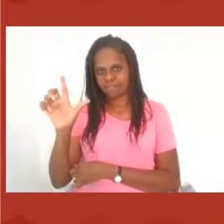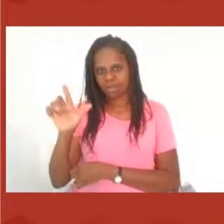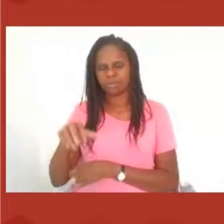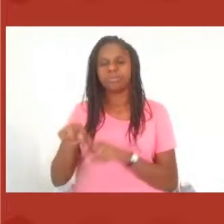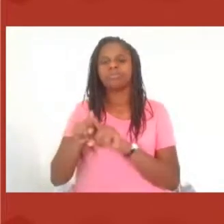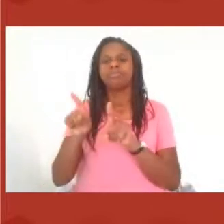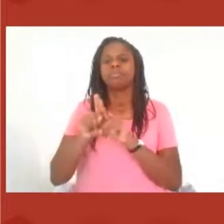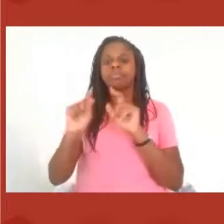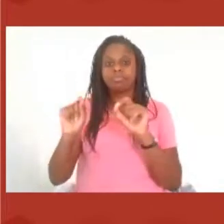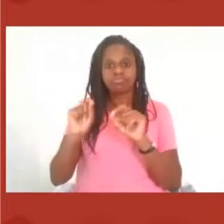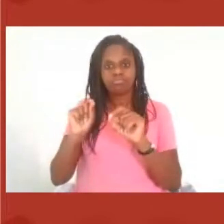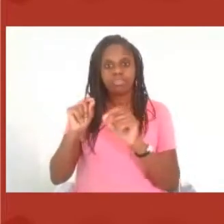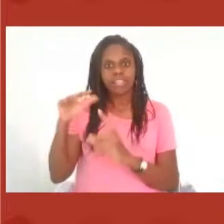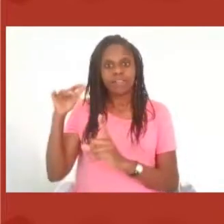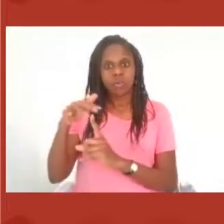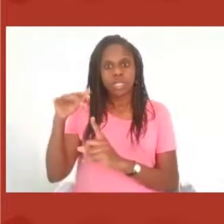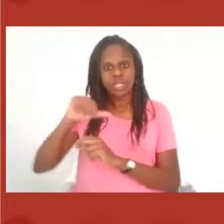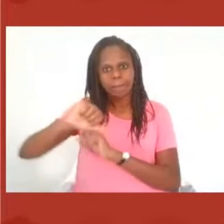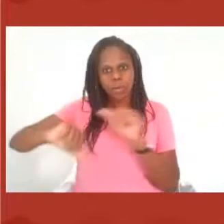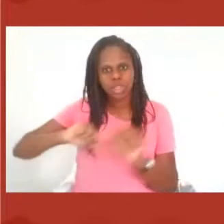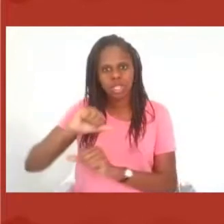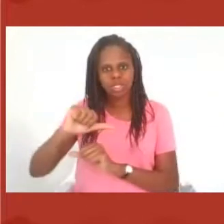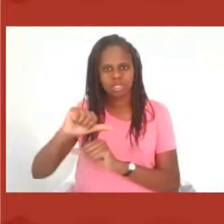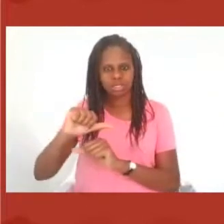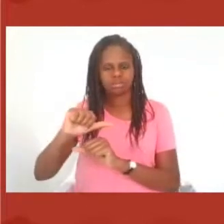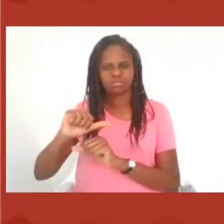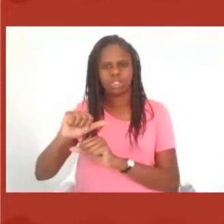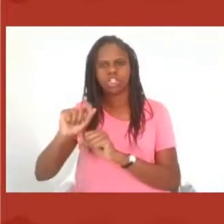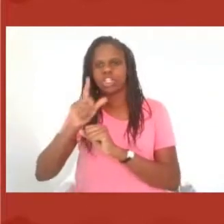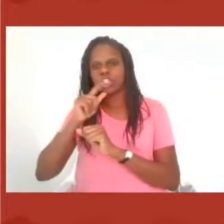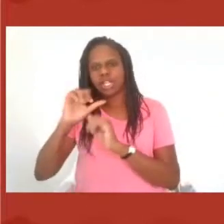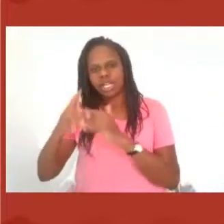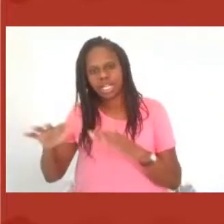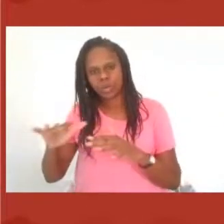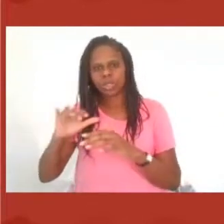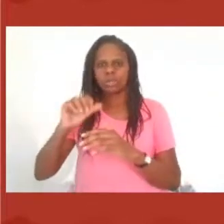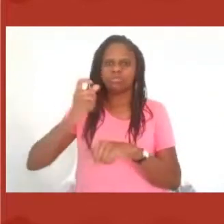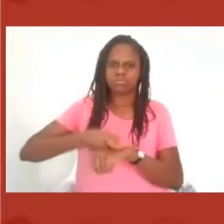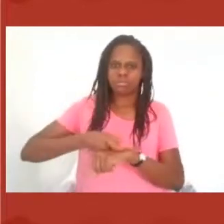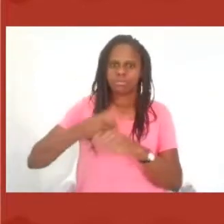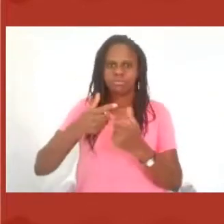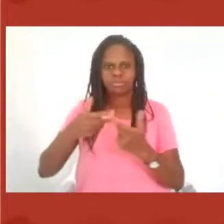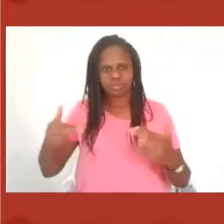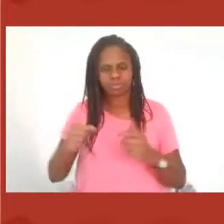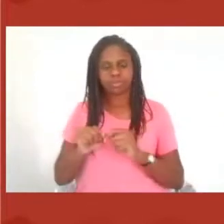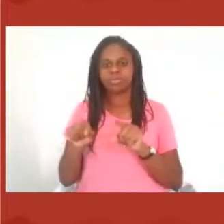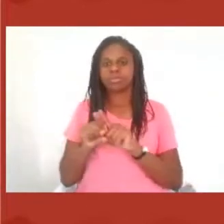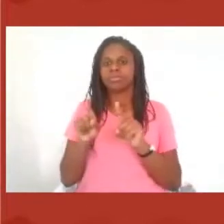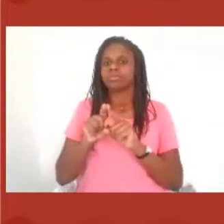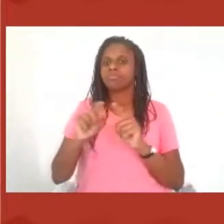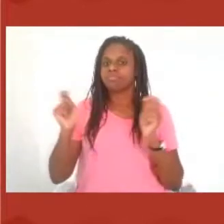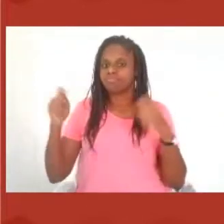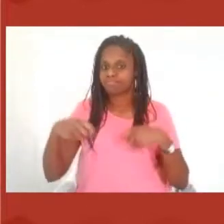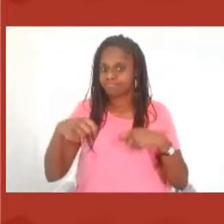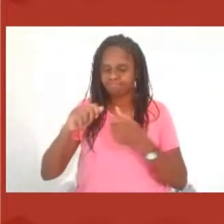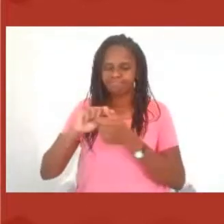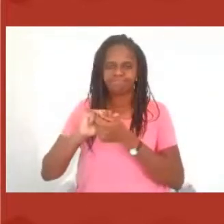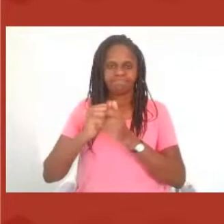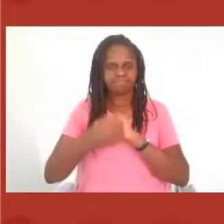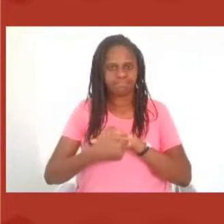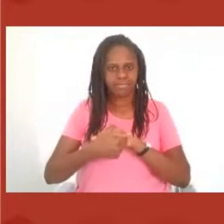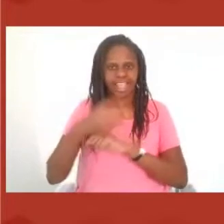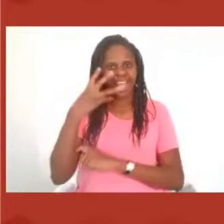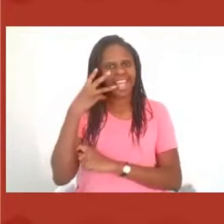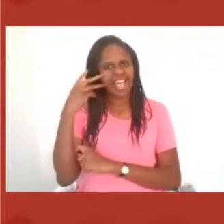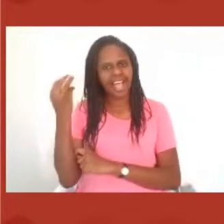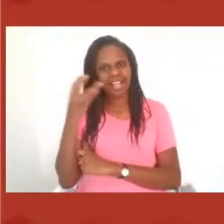mudanças de estado, quais os diferentes estados da matéria, qual a capacidade de adaptação dos gatos